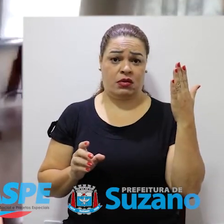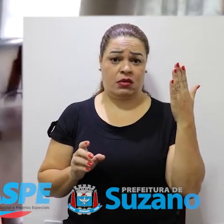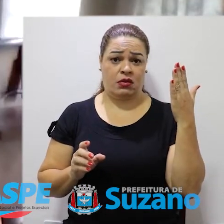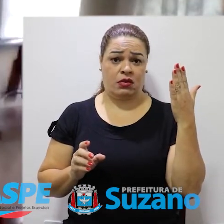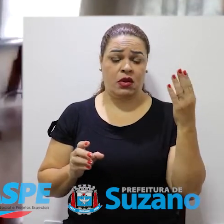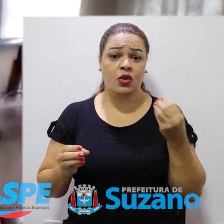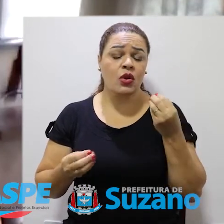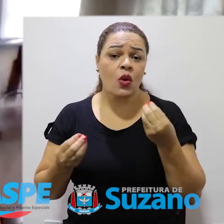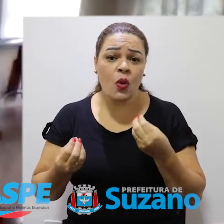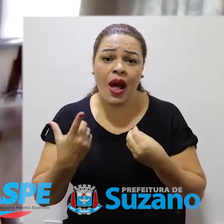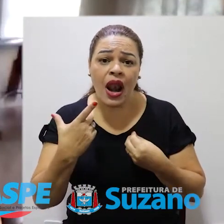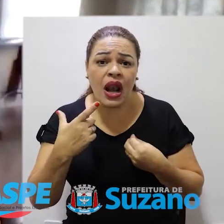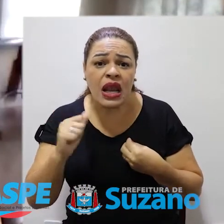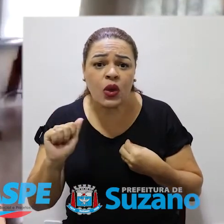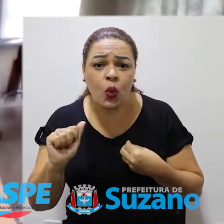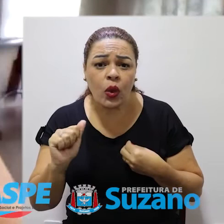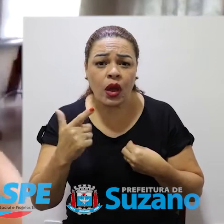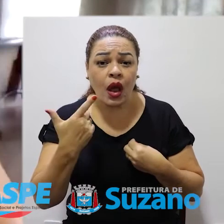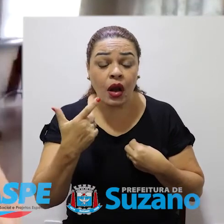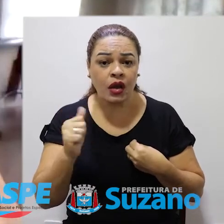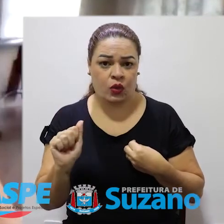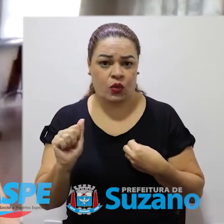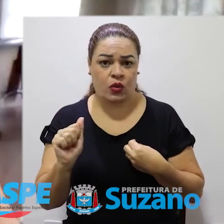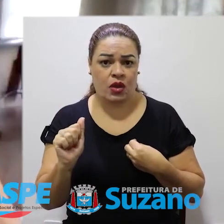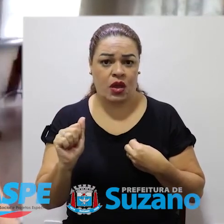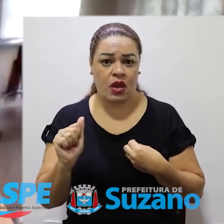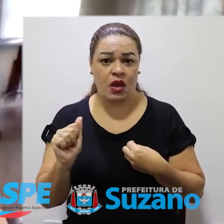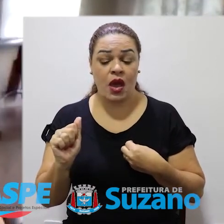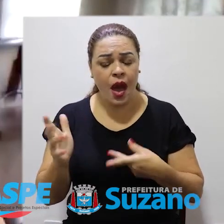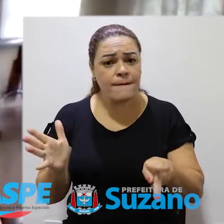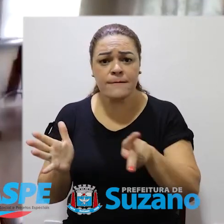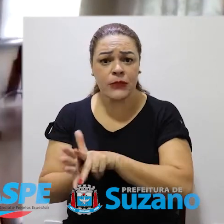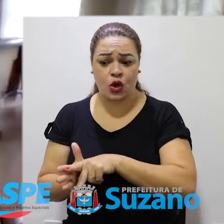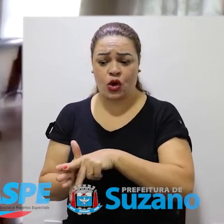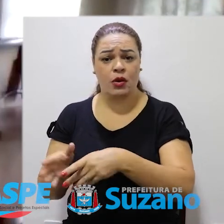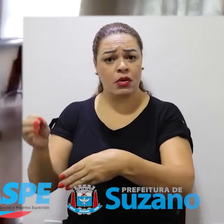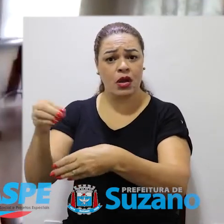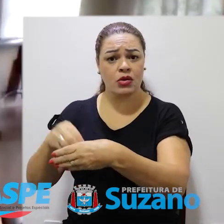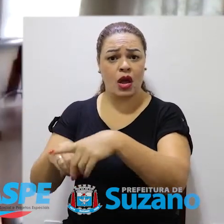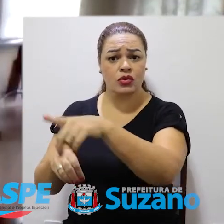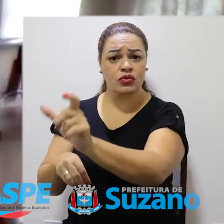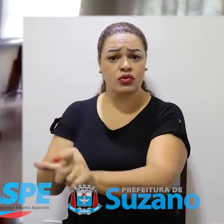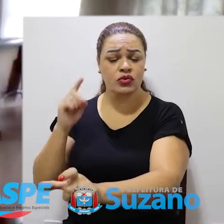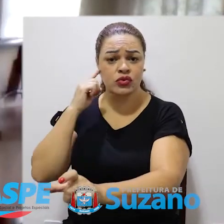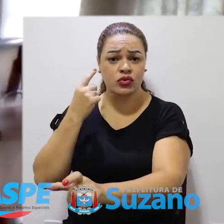relação que é de língua, e a relação de língua, ela constitui o sujeito subjetivamente,